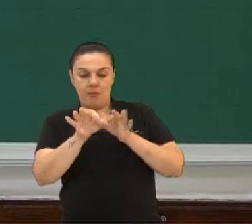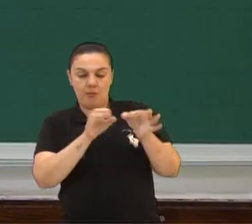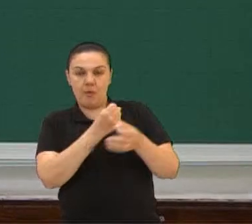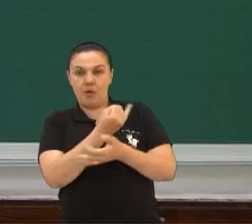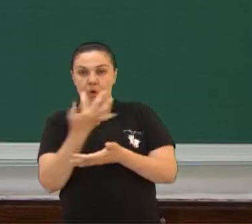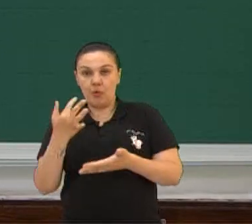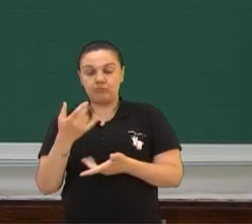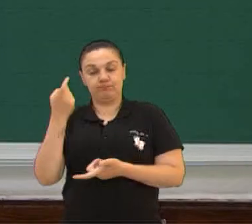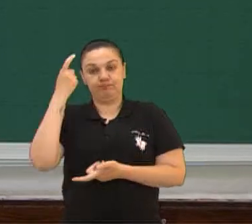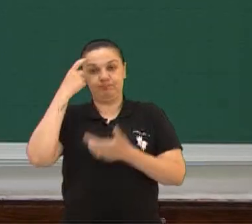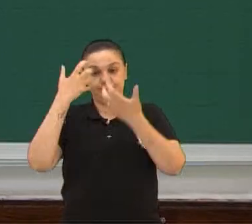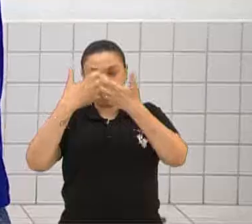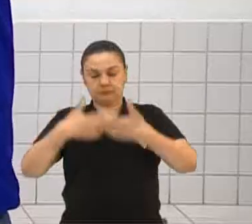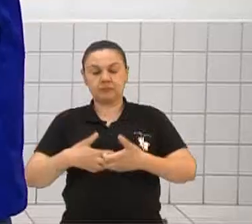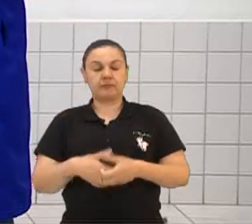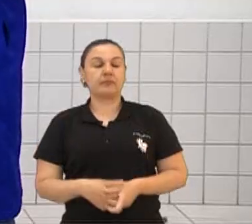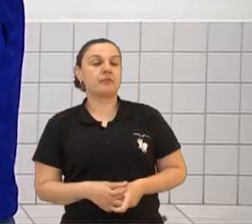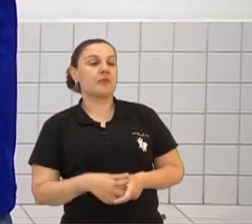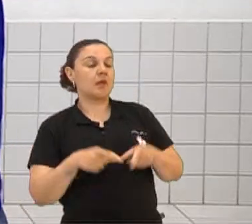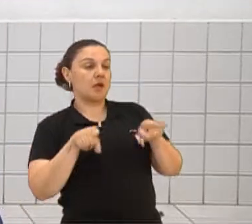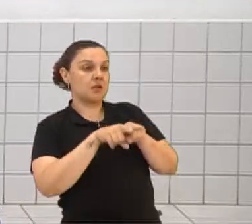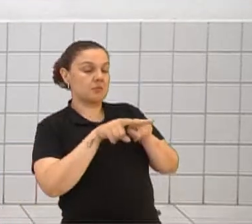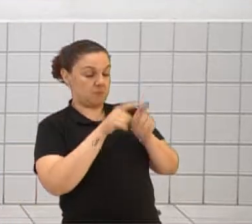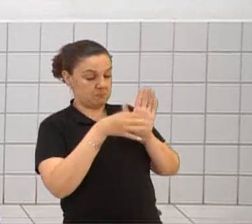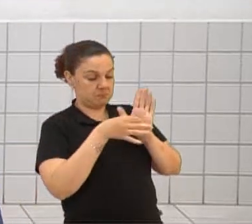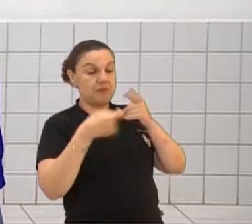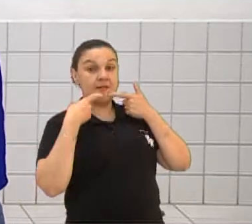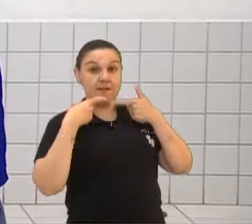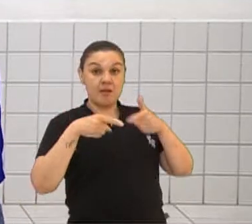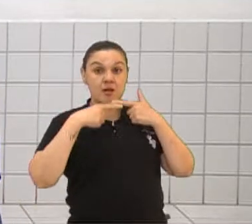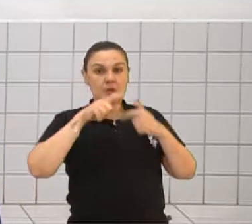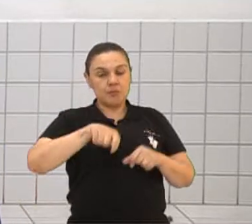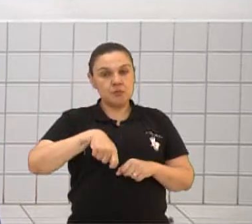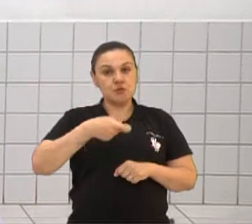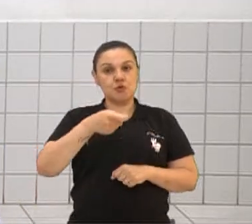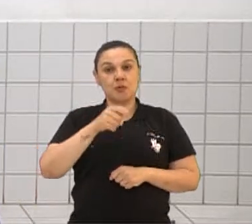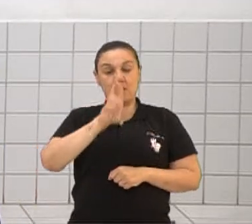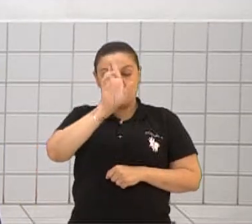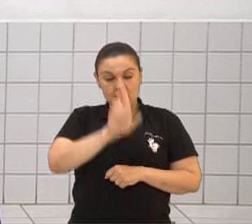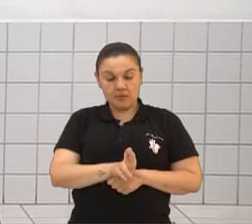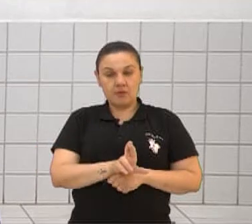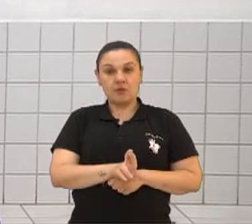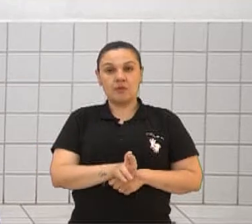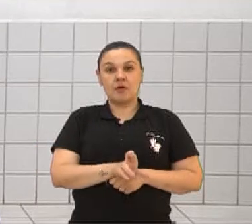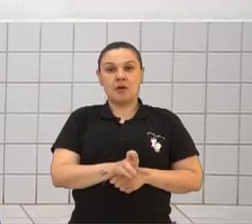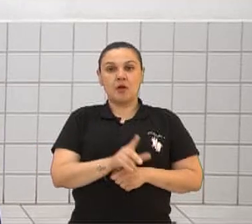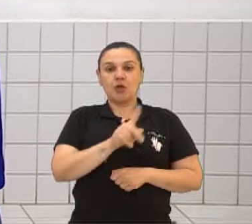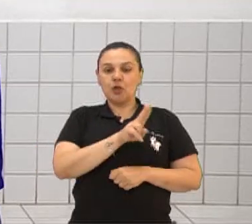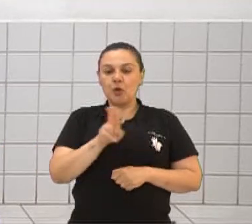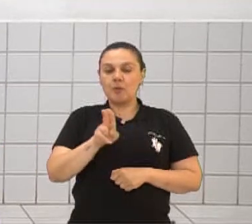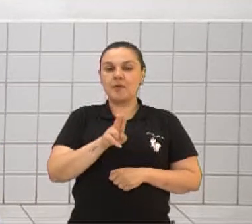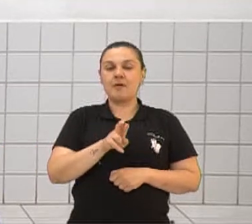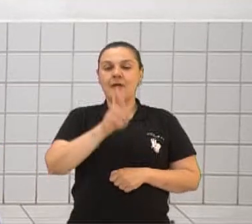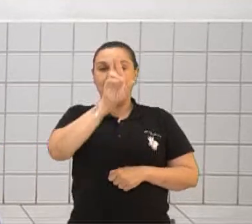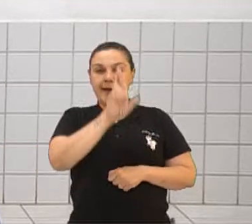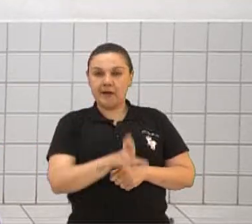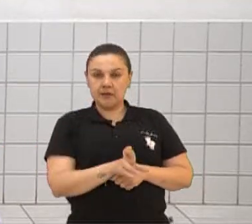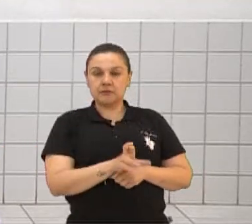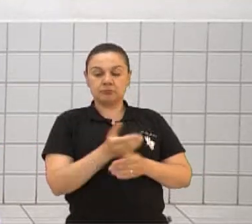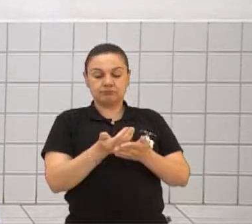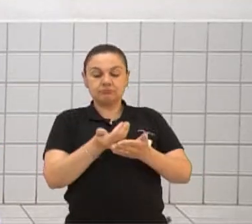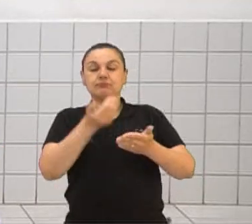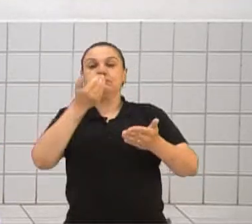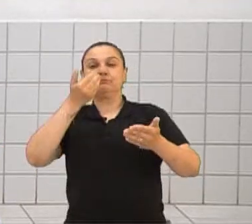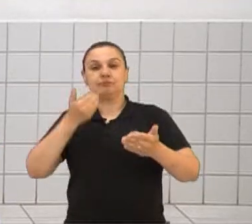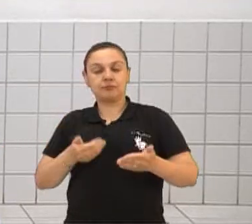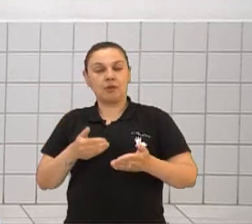algumas formas de pensar. E também eles criticavam muito a questão da razão, que eles chamam de razão instrumental, que seria ainda resquício de